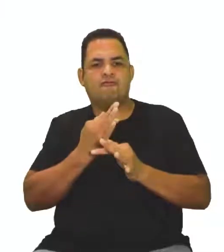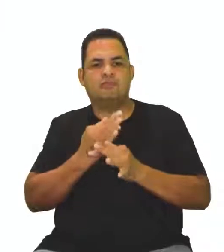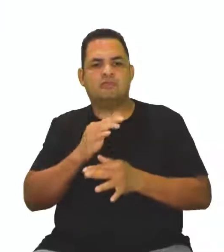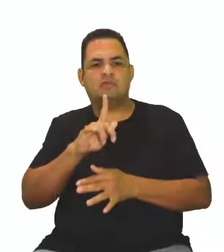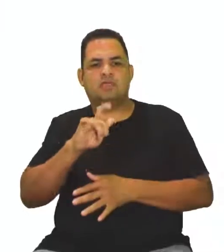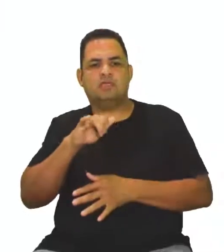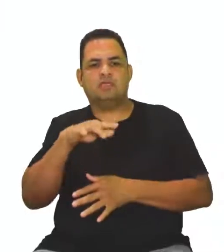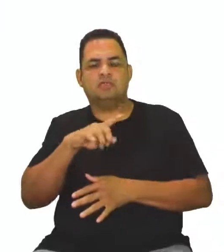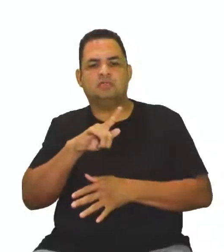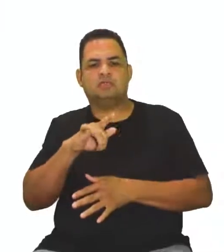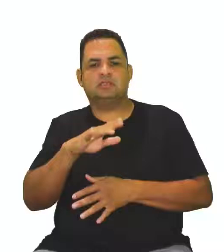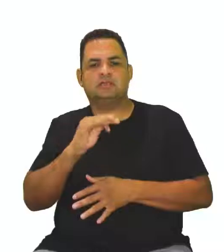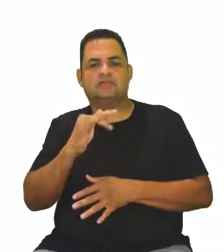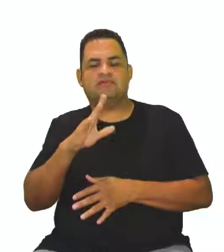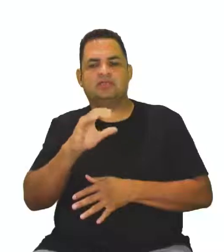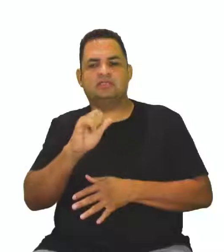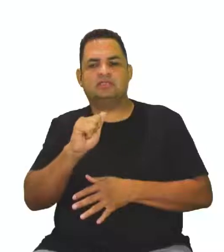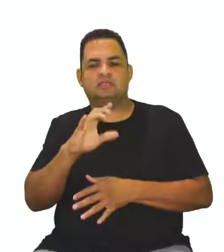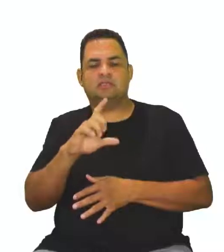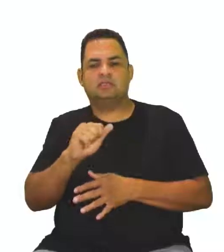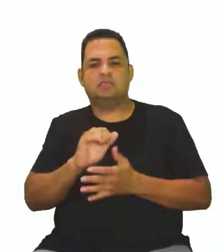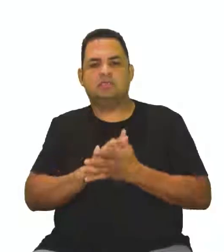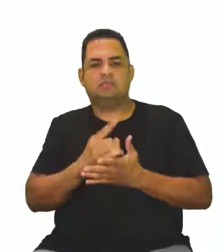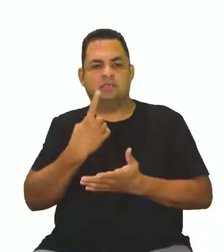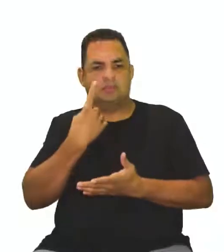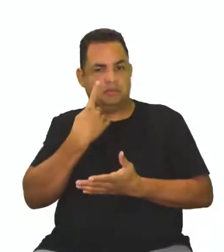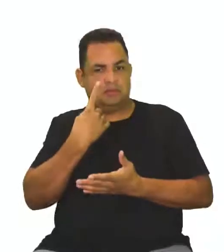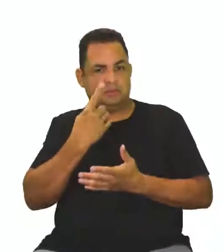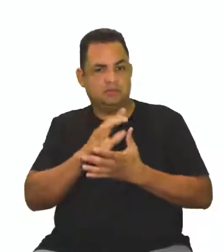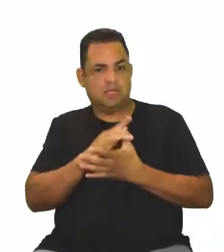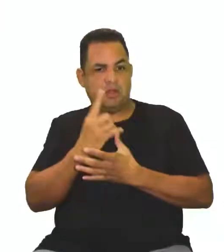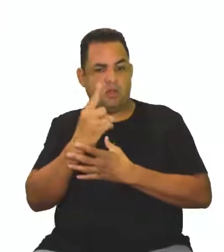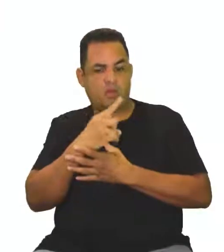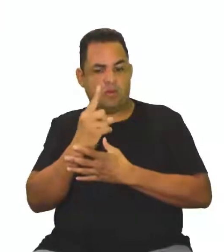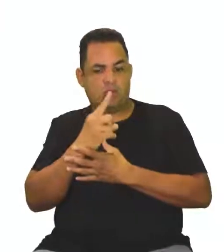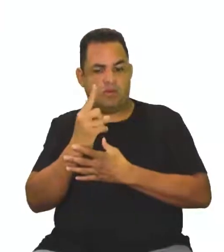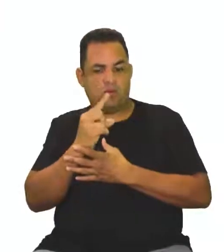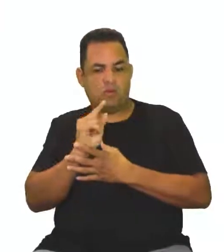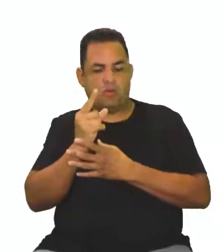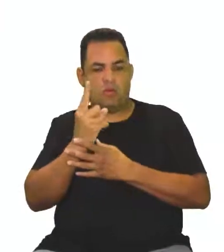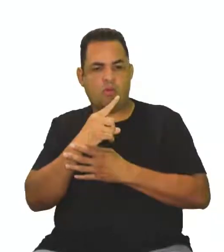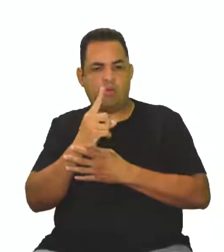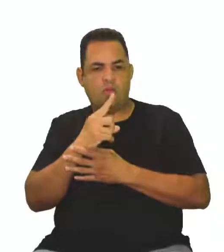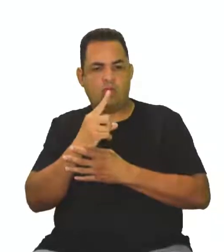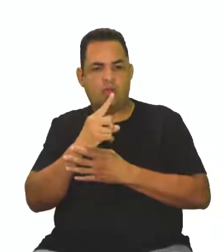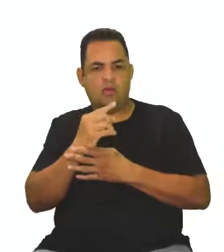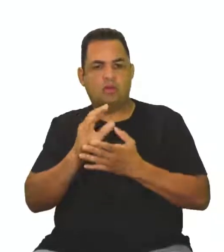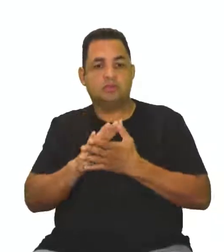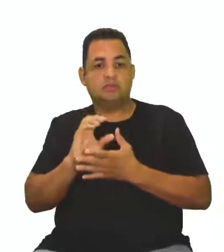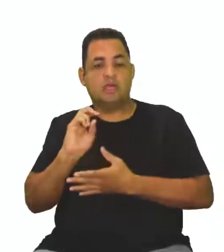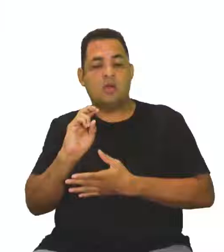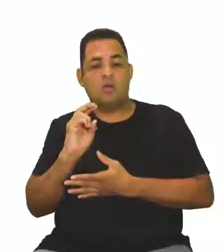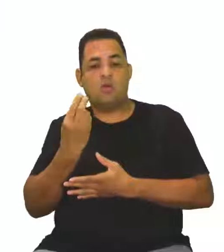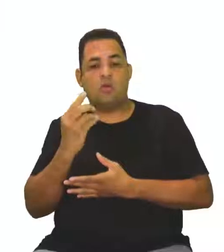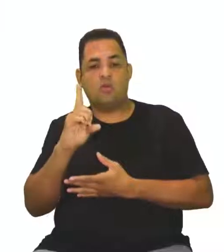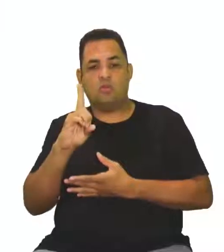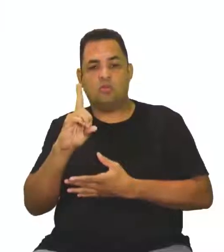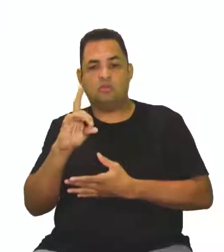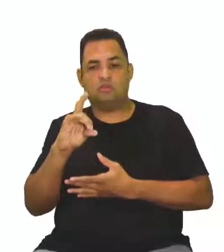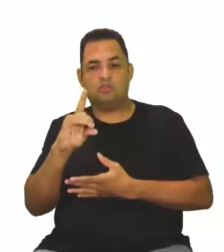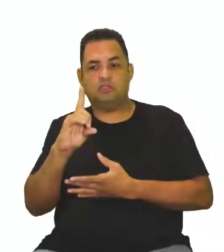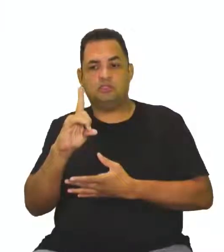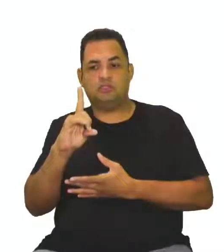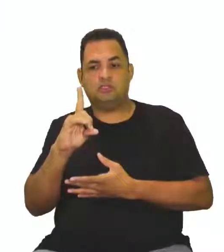valores medidos podem ser obtidos de forma analógica ou digital, né? Antigamente utilizava-se muito